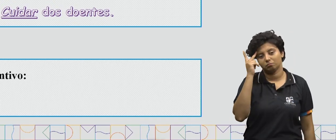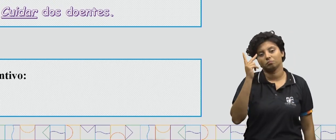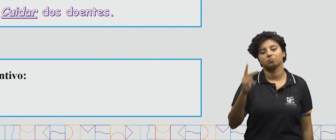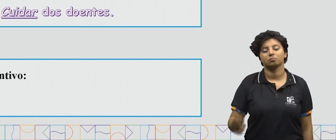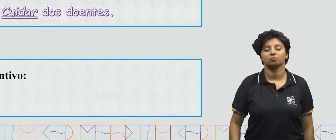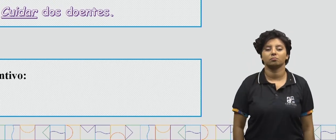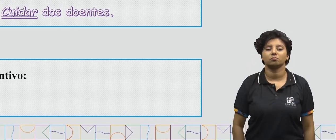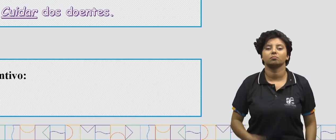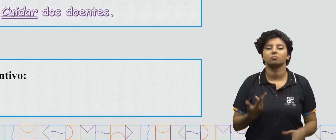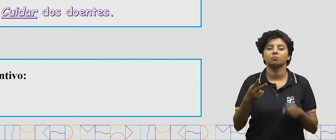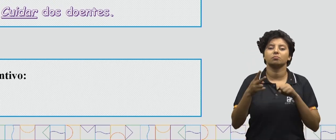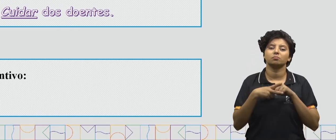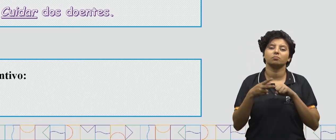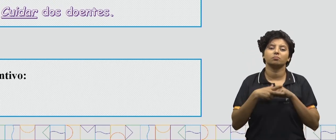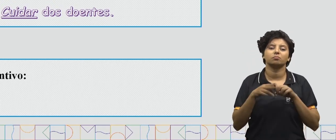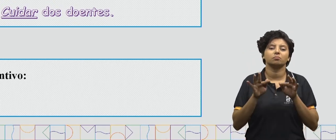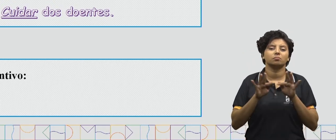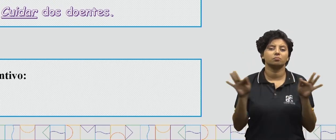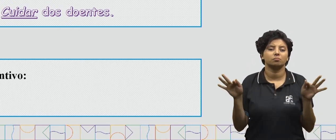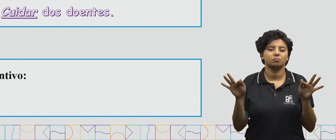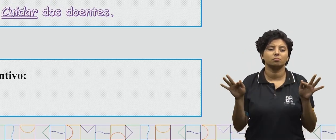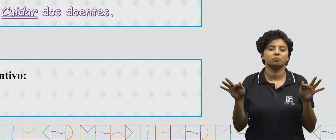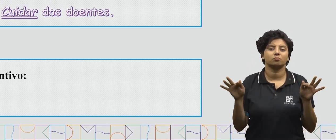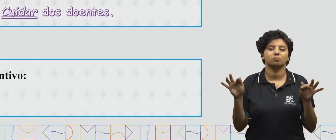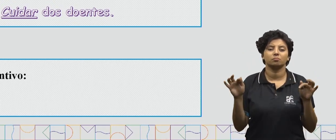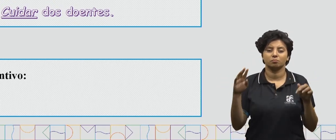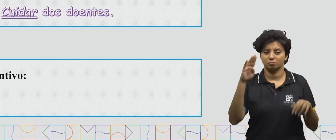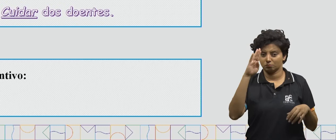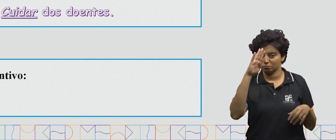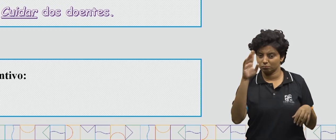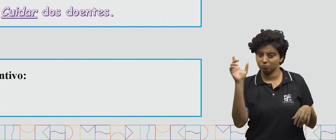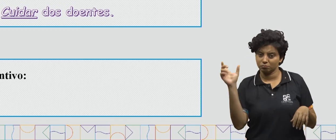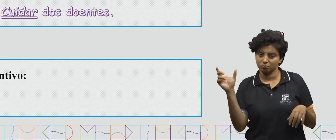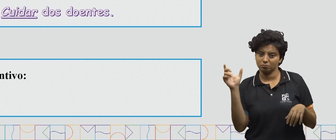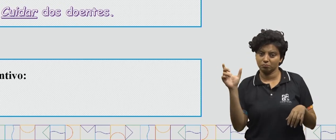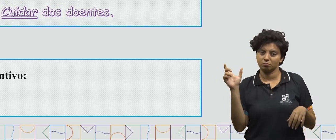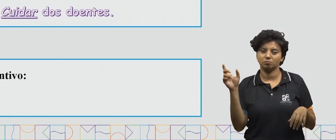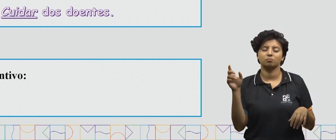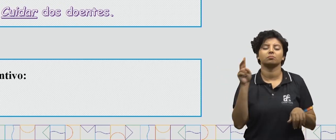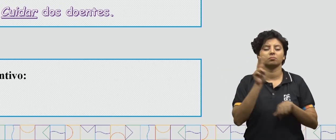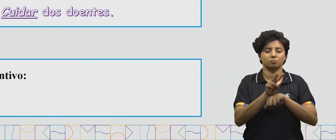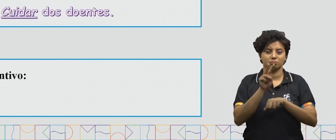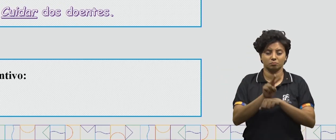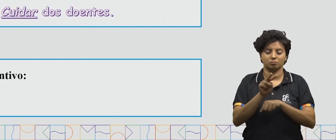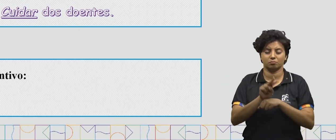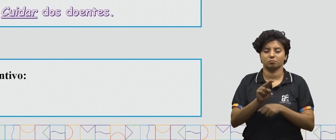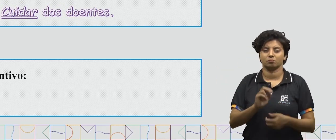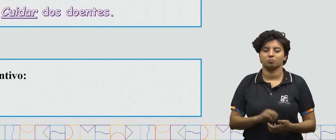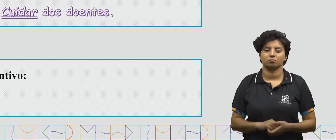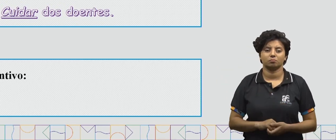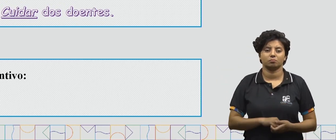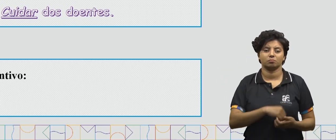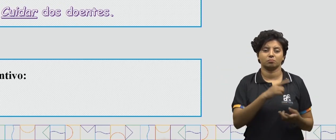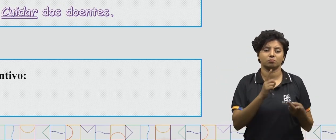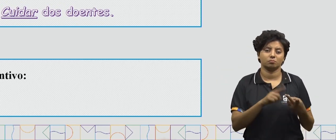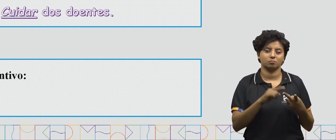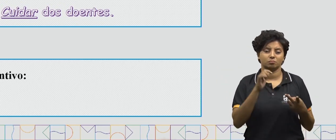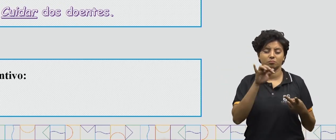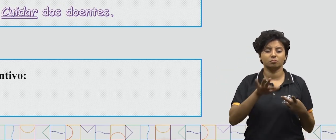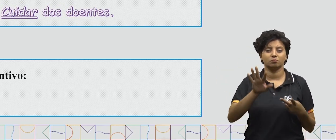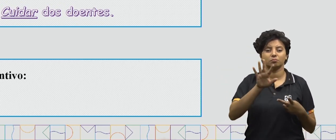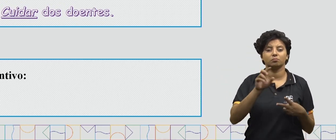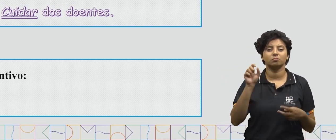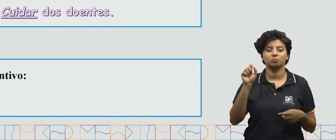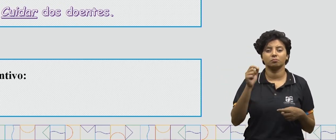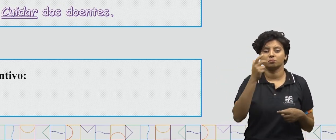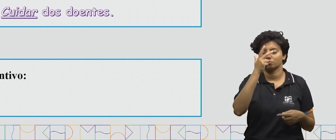dos doentes. Qual é o verbo nessa frase? É esse que está destacado. o verbo cuidar. A segunda imagem